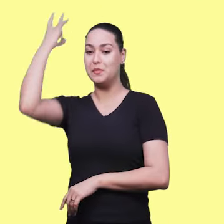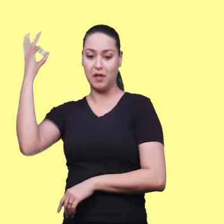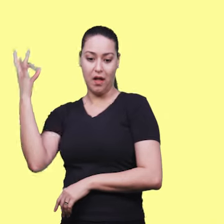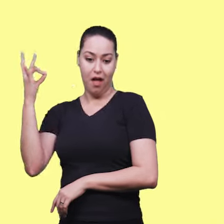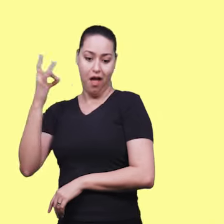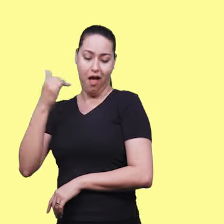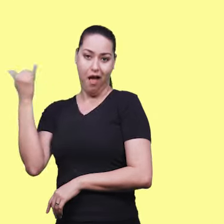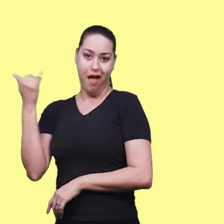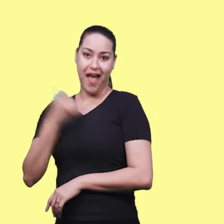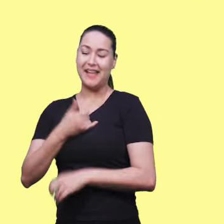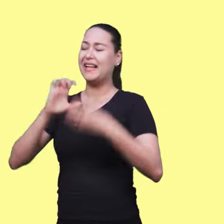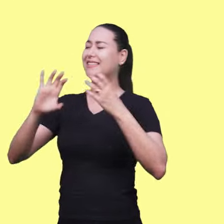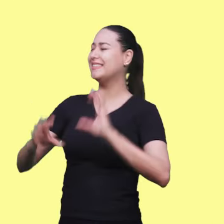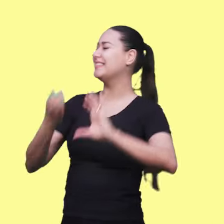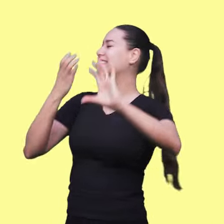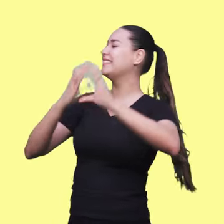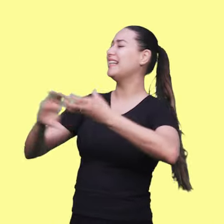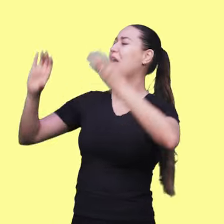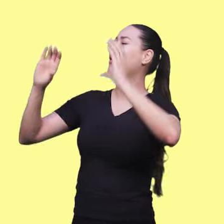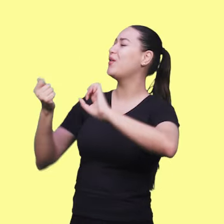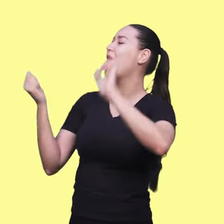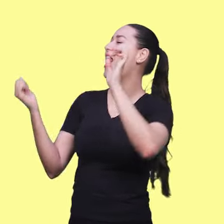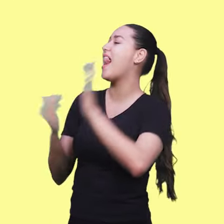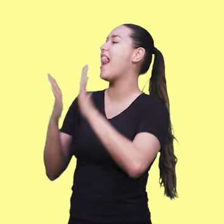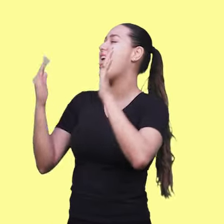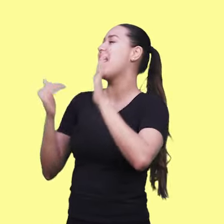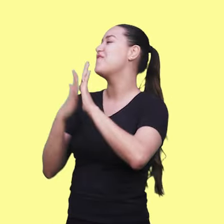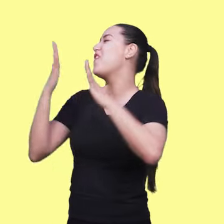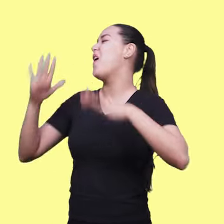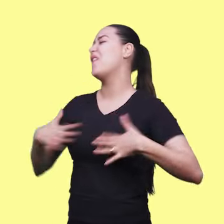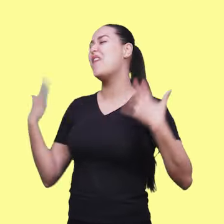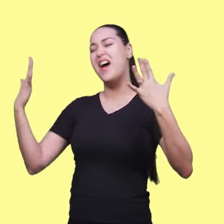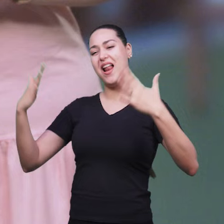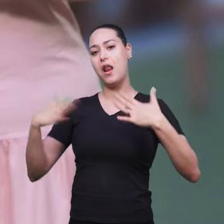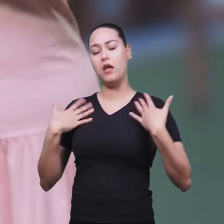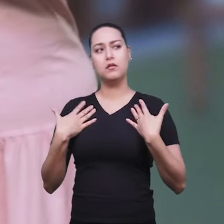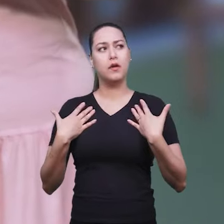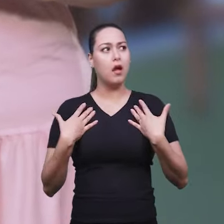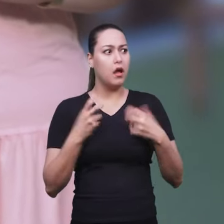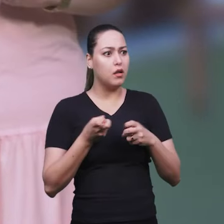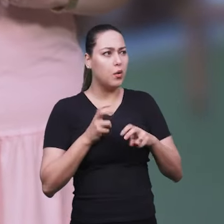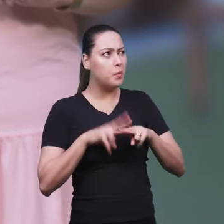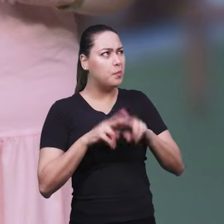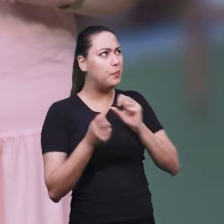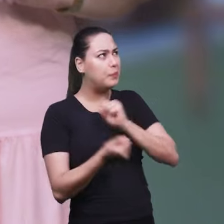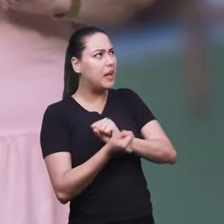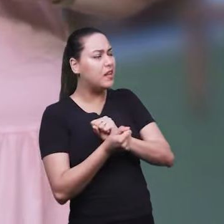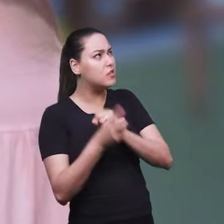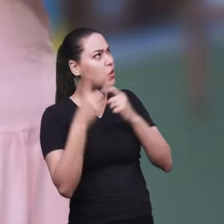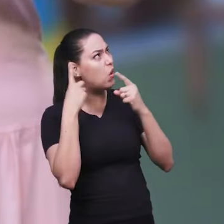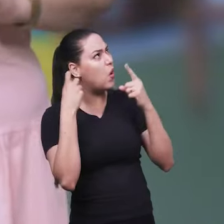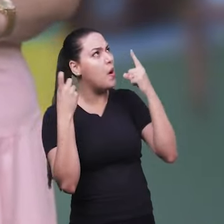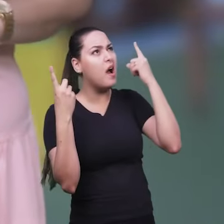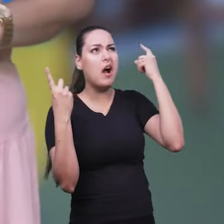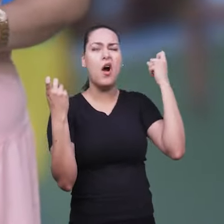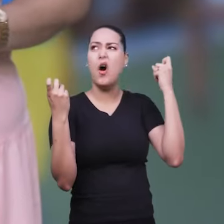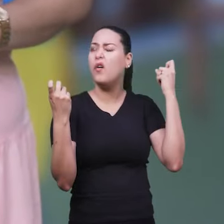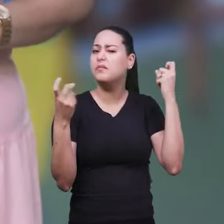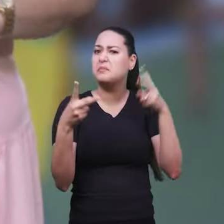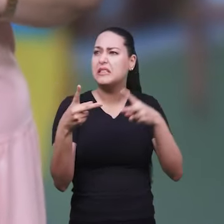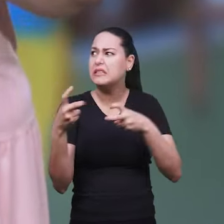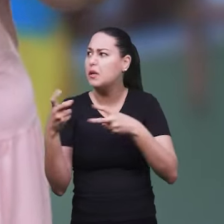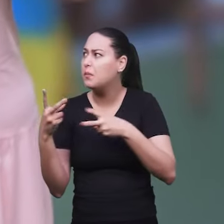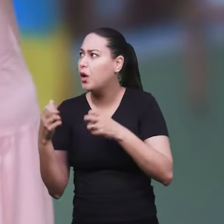Eles cantavam louvores com alegria e os outros presos os escutavam. E sabe o que